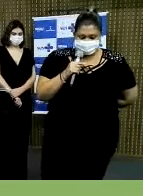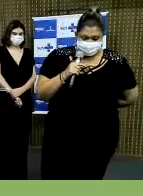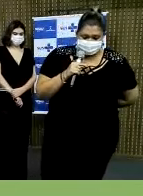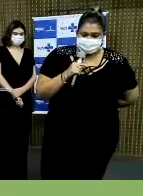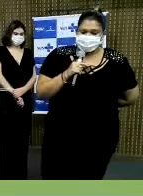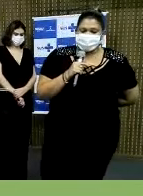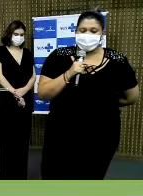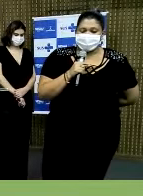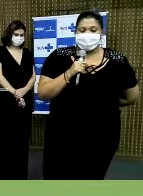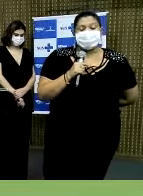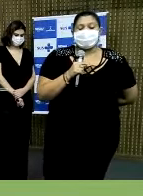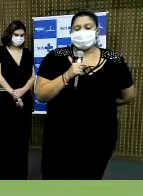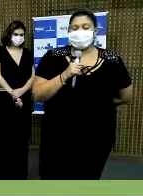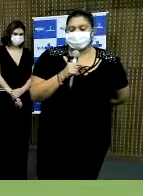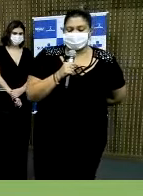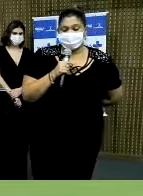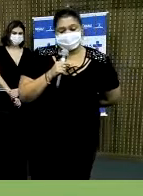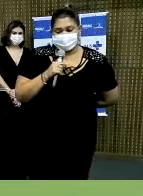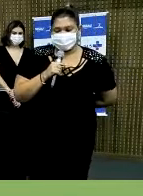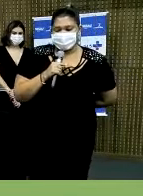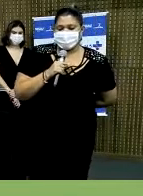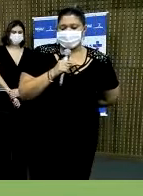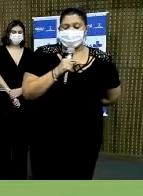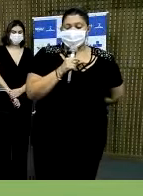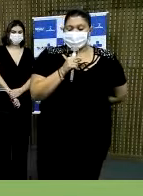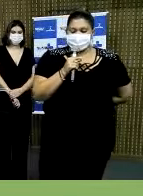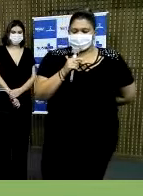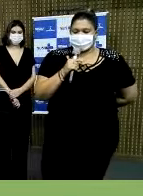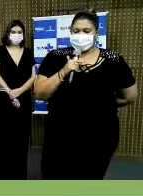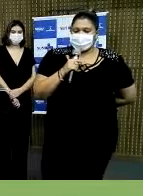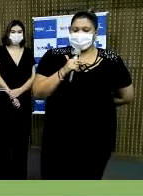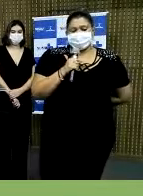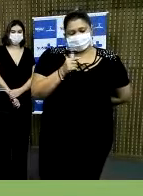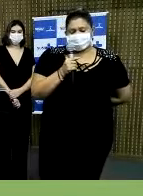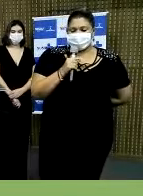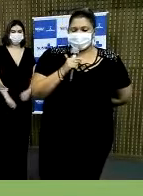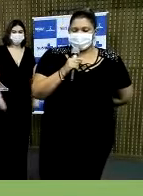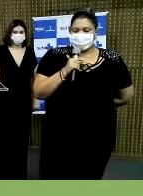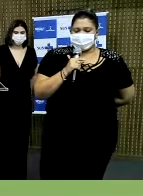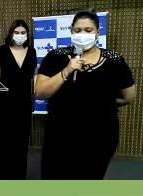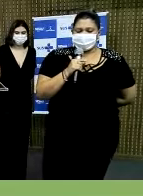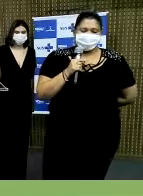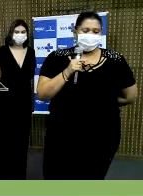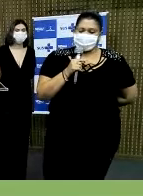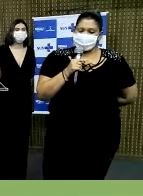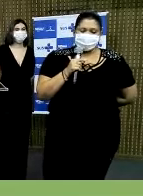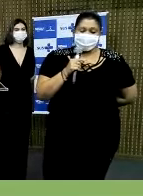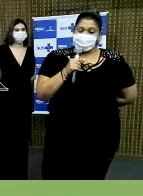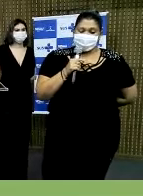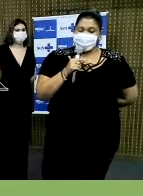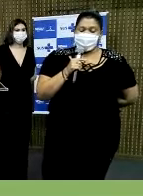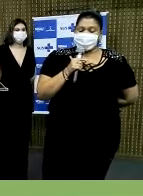emergência. Então, ele não houve tantas solicitações de CISREG, foram bem poucas. E por isso que não teve